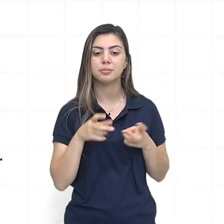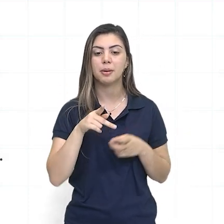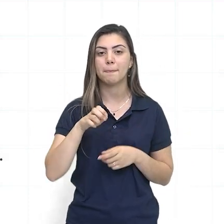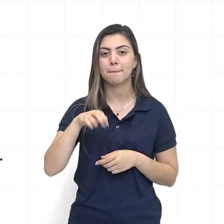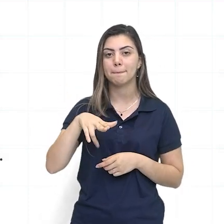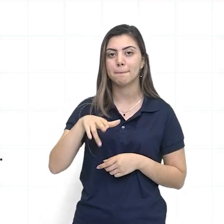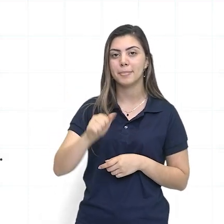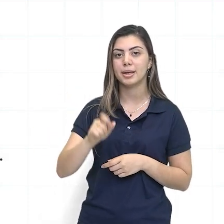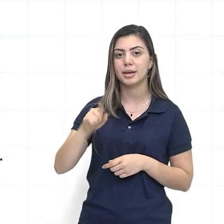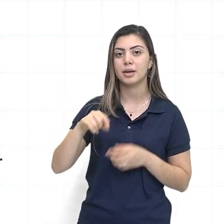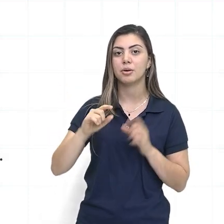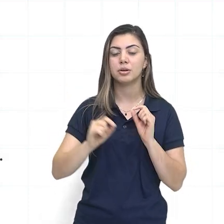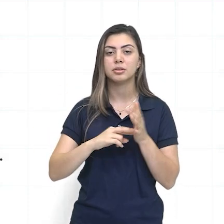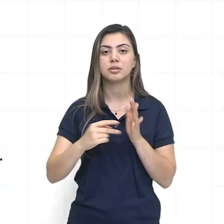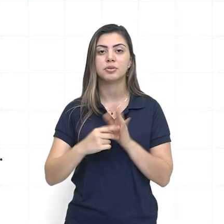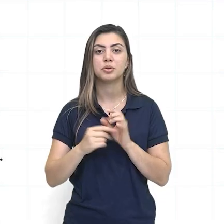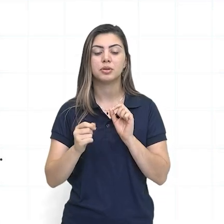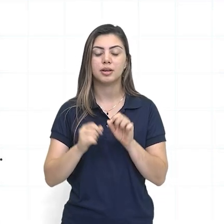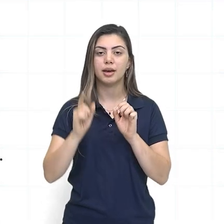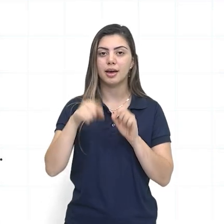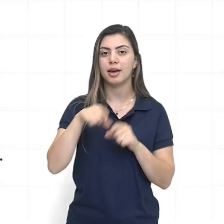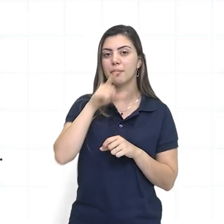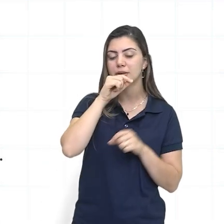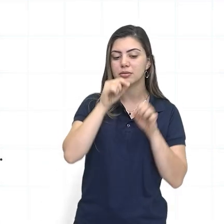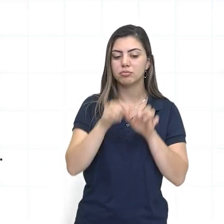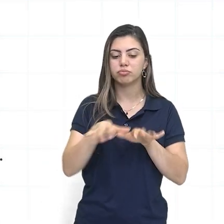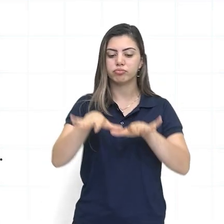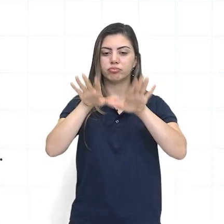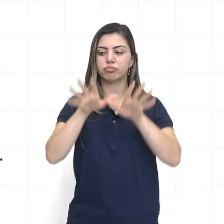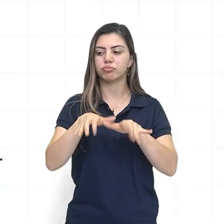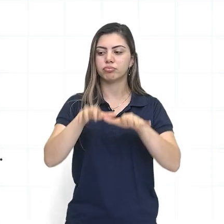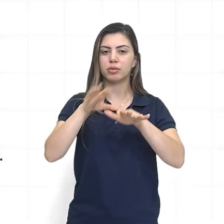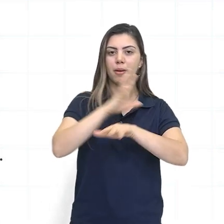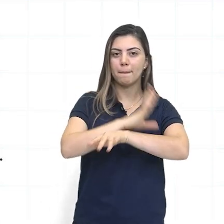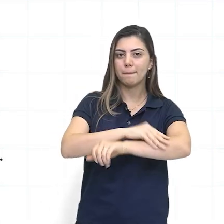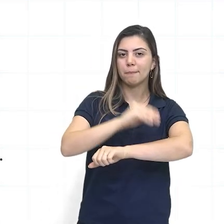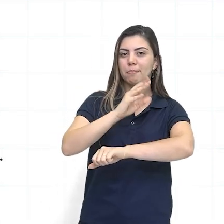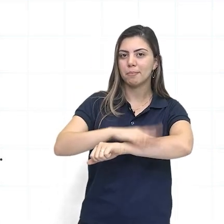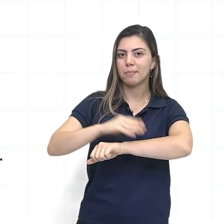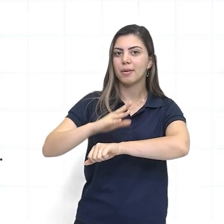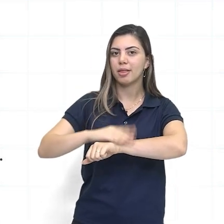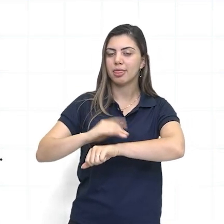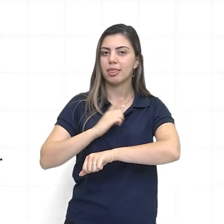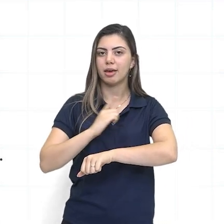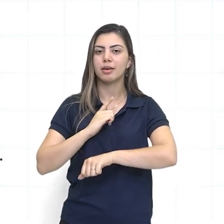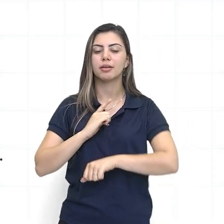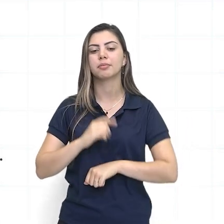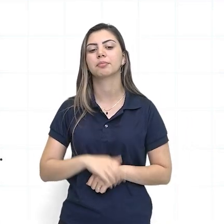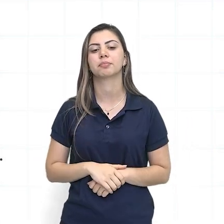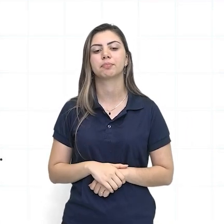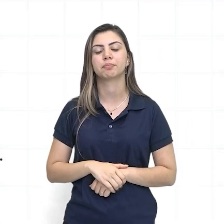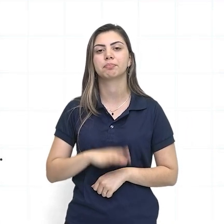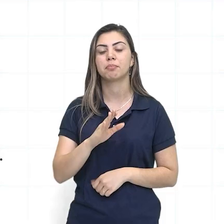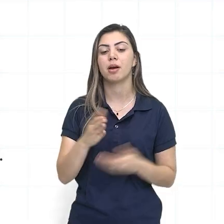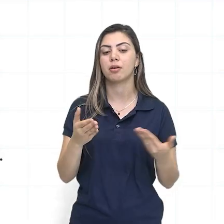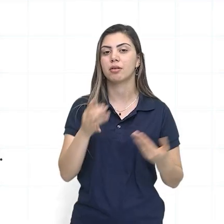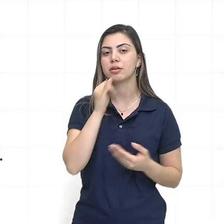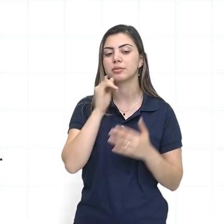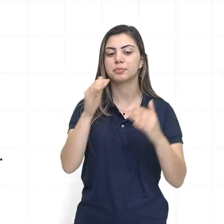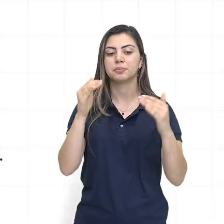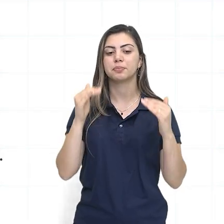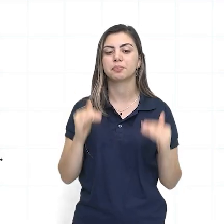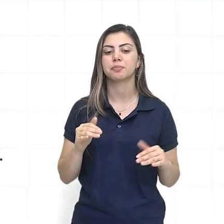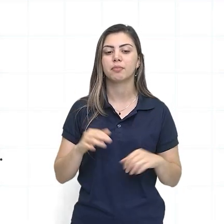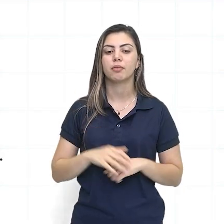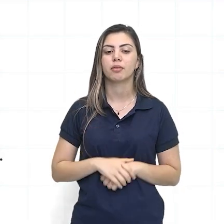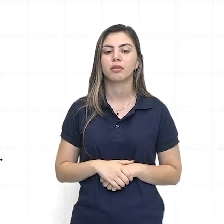das aves. Então, as aves, de uma maneira geral, têm pena, certo? E agora, o outro exemplo. Qual